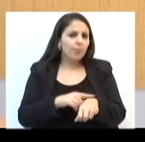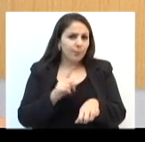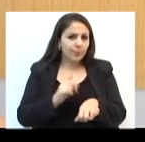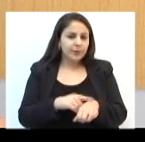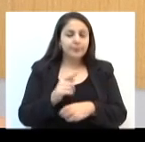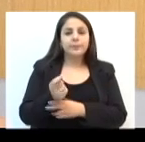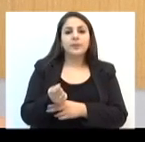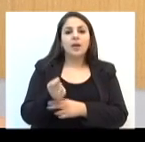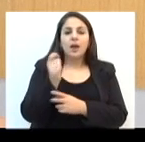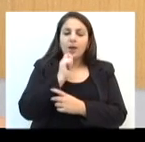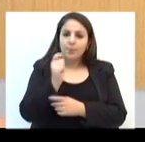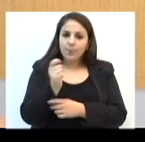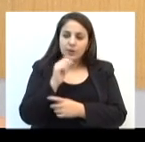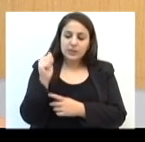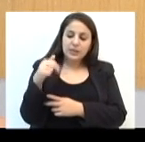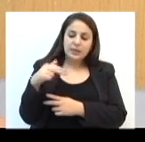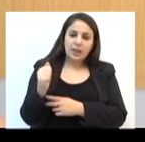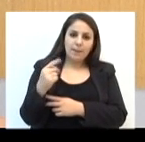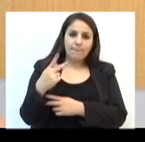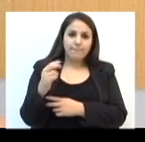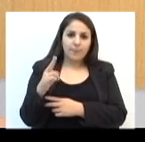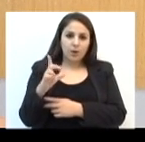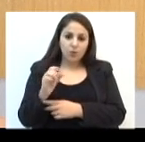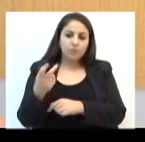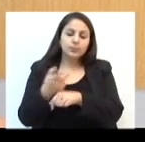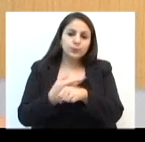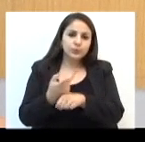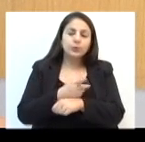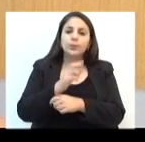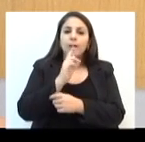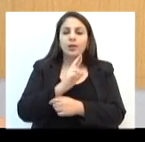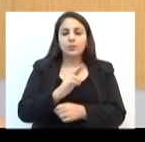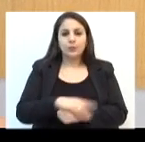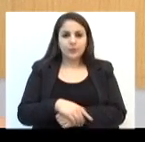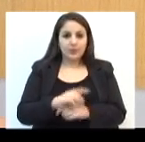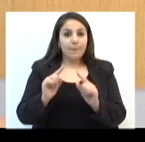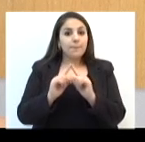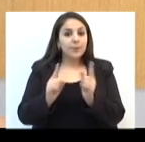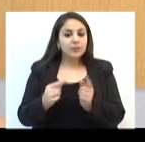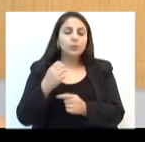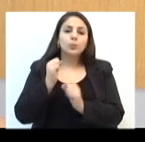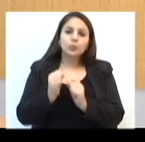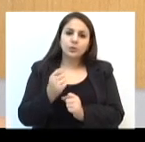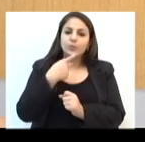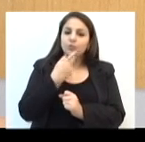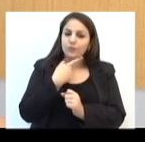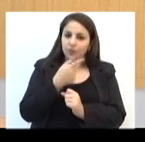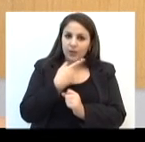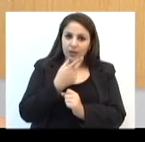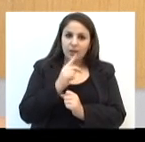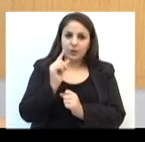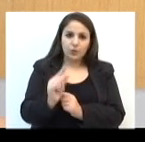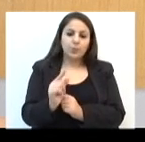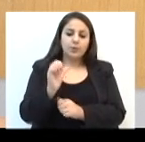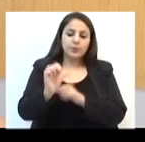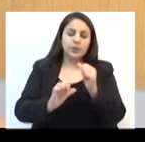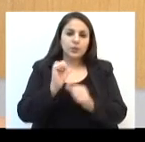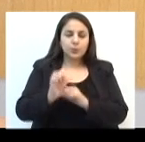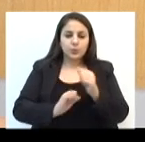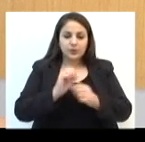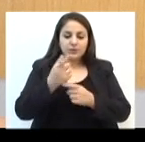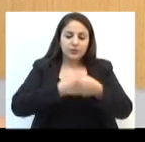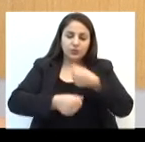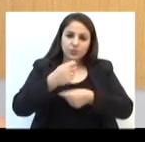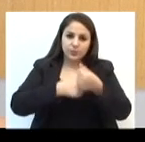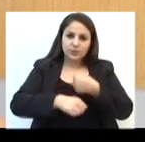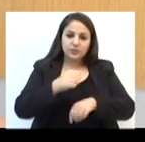situação? A repórter Ana Paula Koenemann foi em busca de uma resposta, mas podemos adiantar que uma